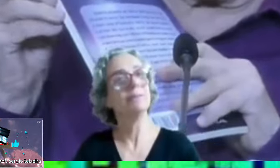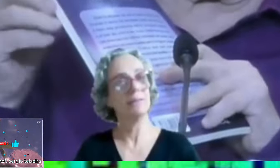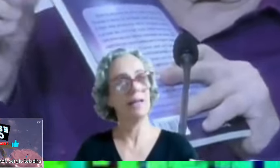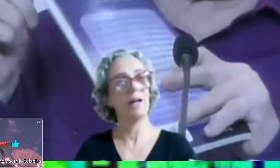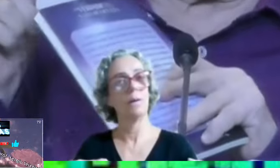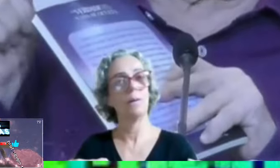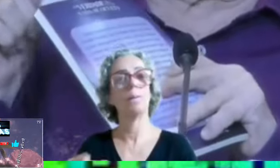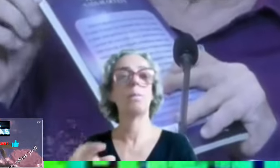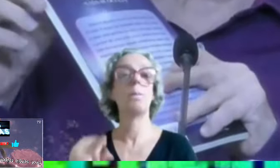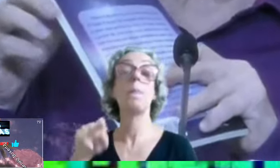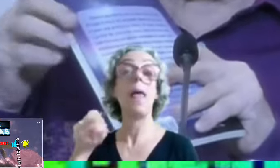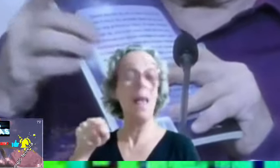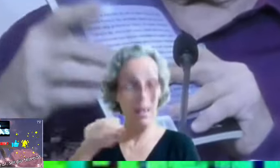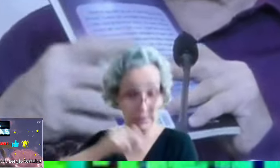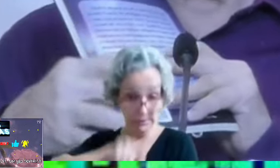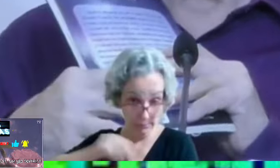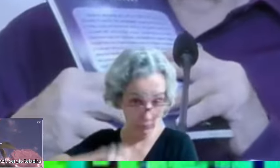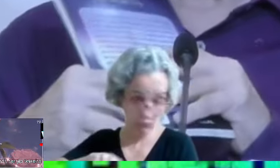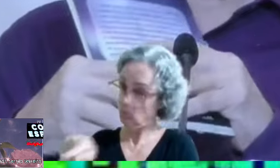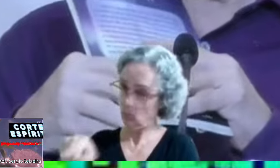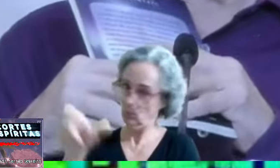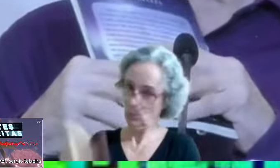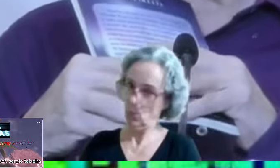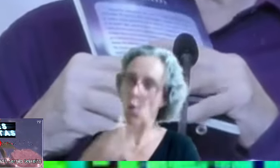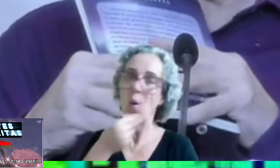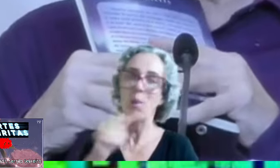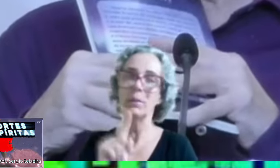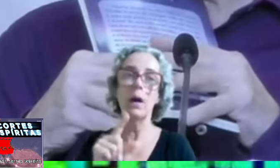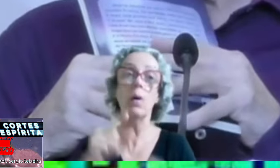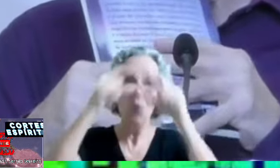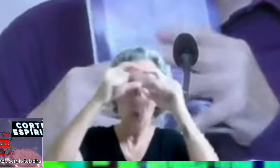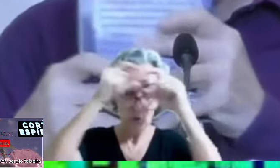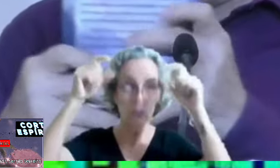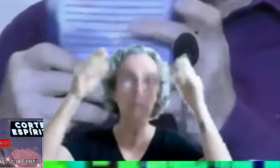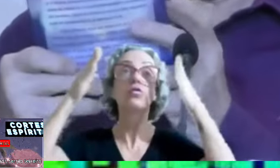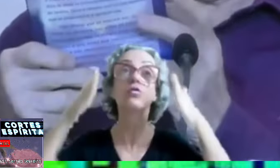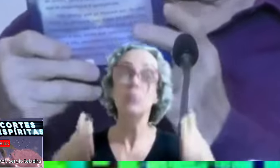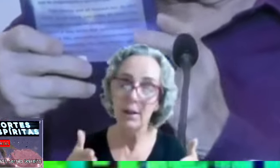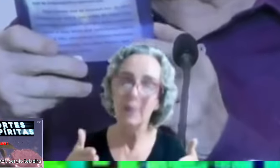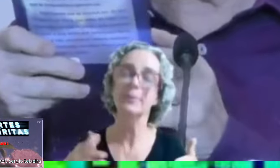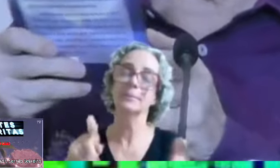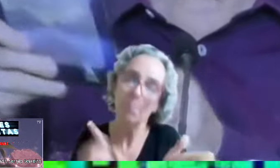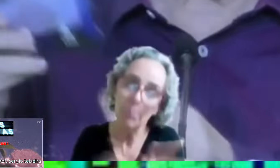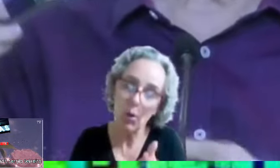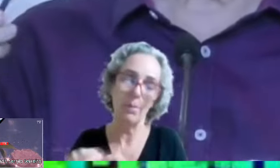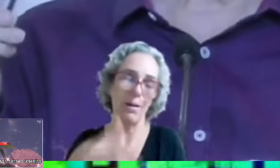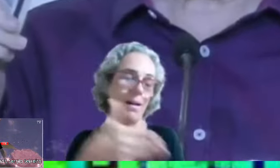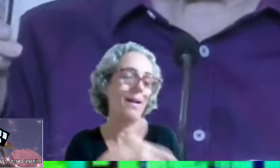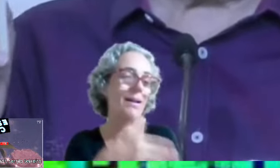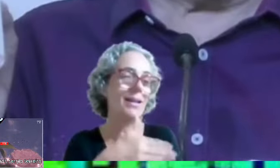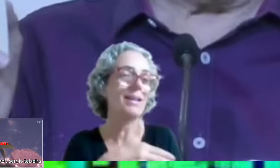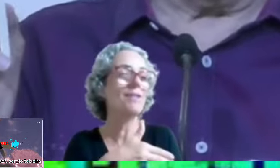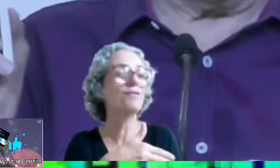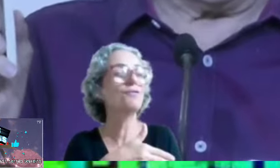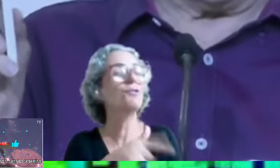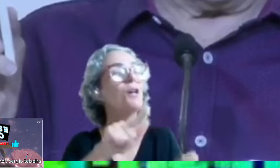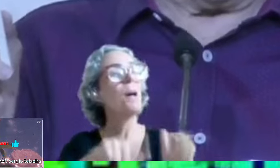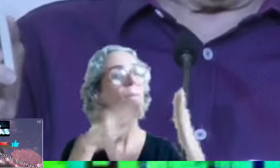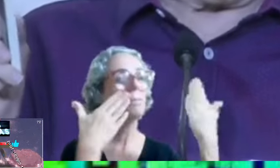de Ângeles e está num dos seus livros da série psicológica. Assim, nós lançamos em